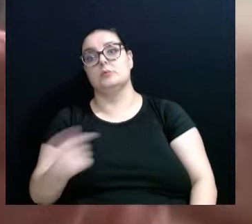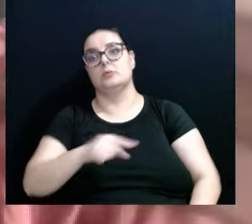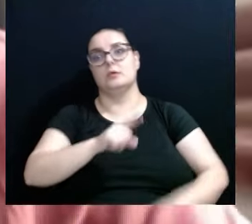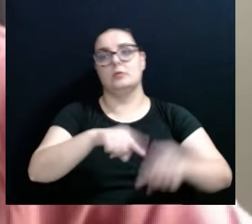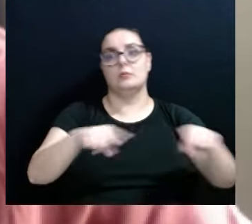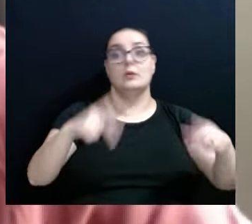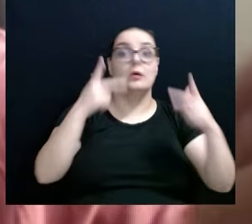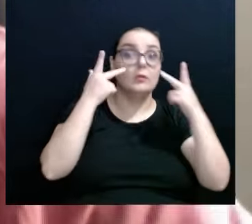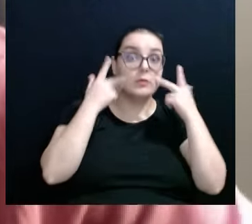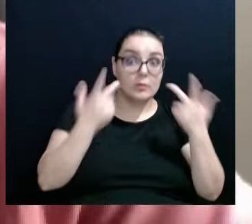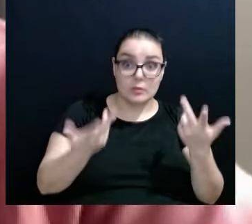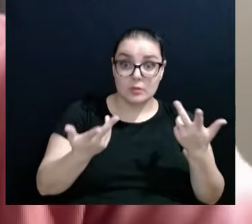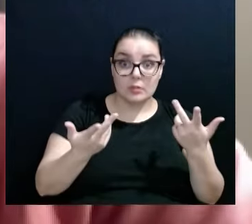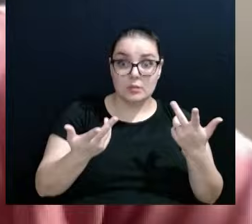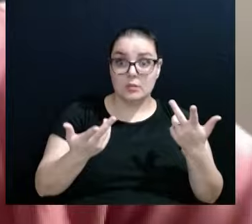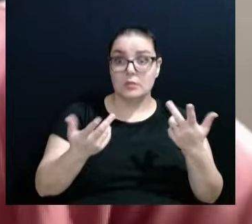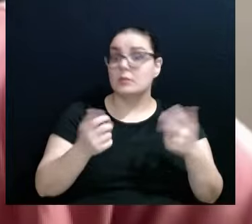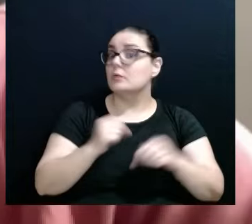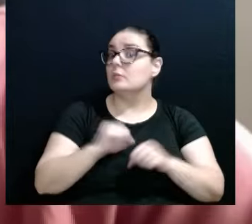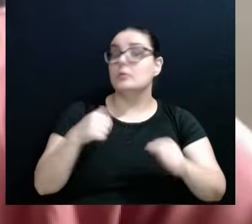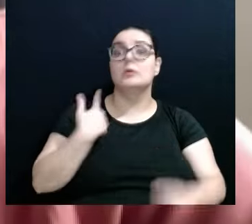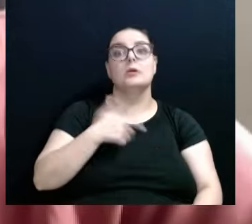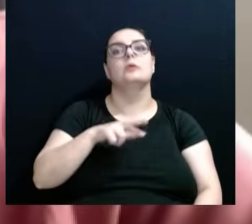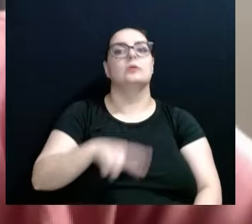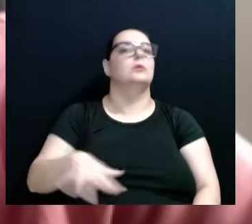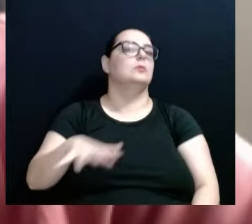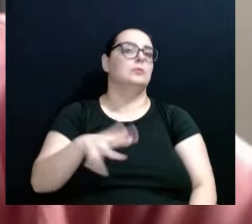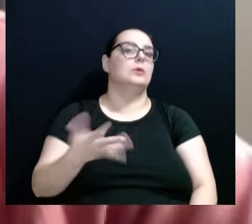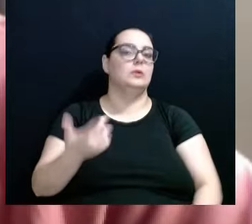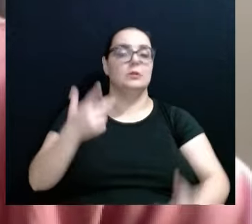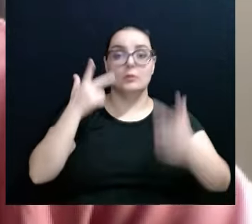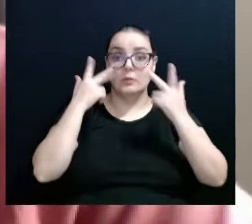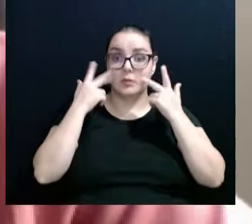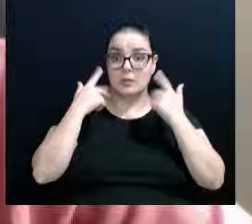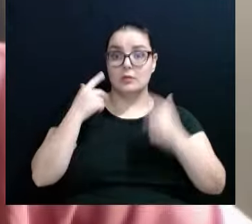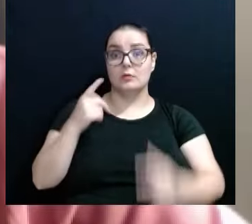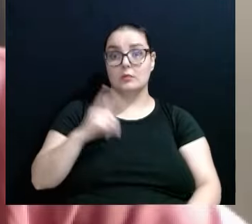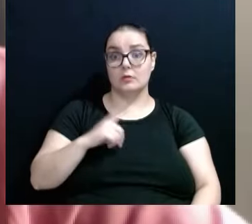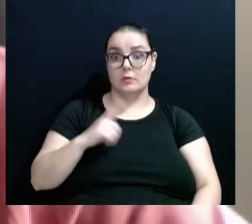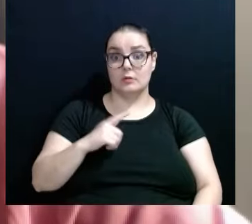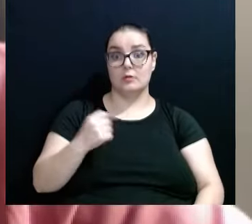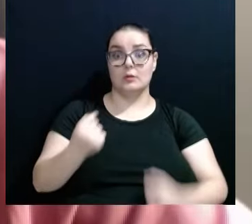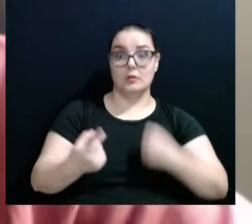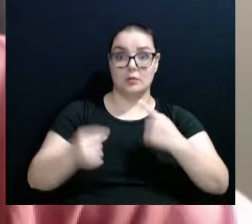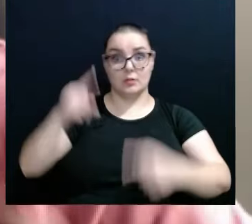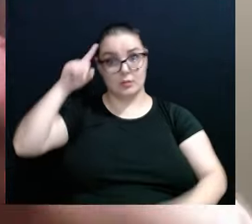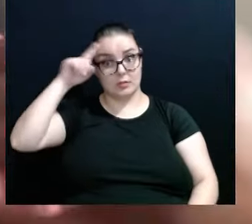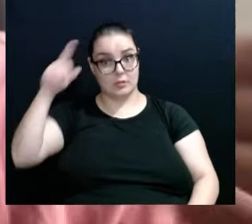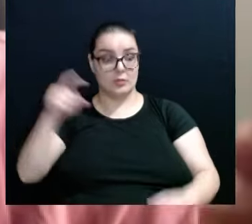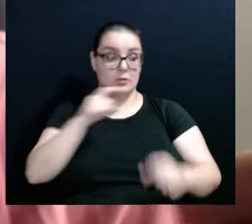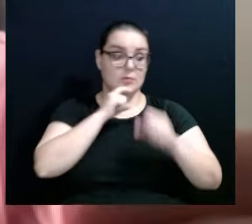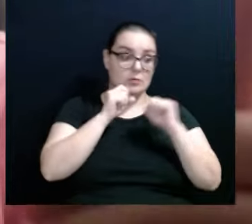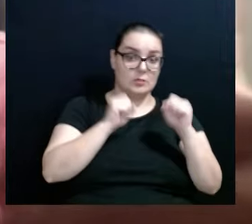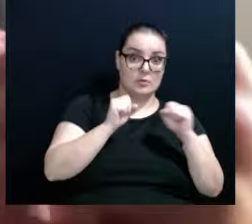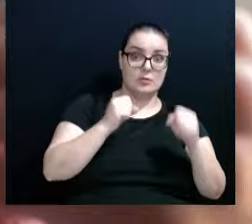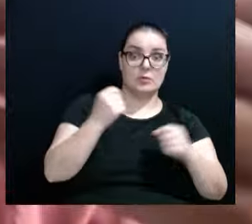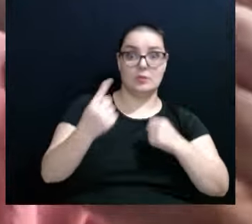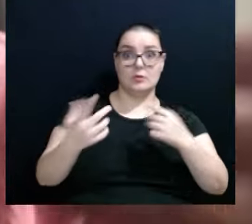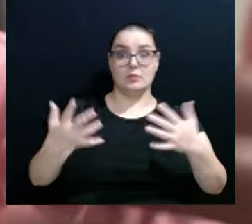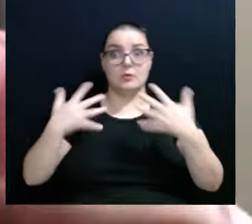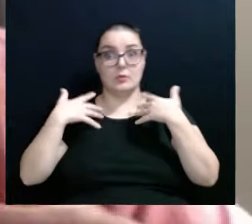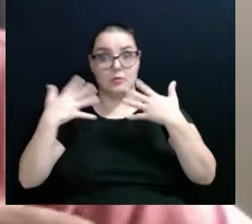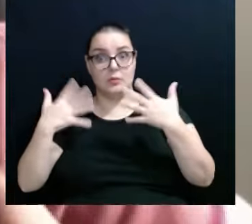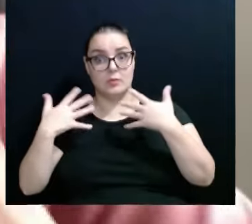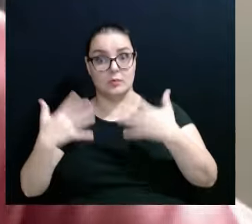da variabilidade natural do sistema. Então, é natural a gente ter alguns dias mais de